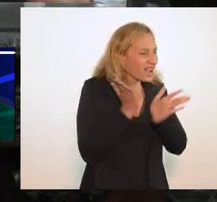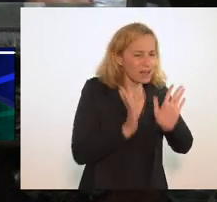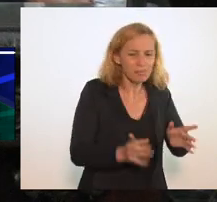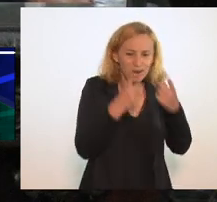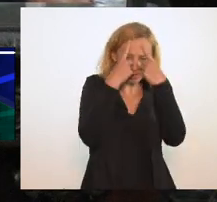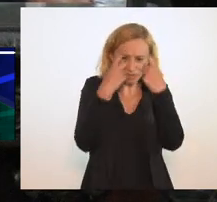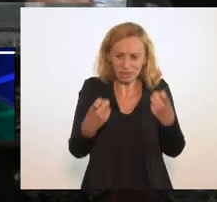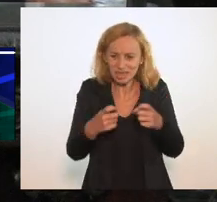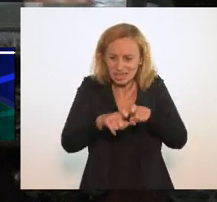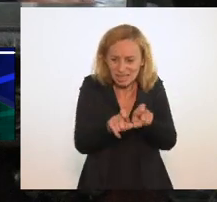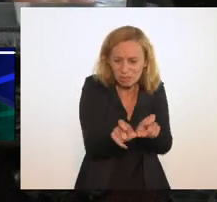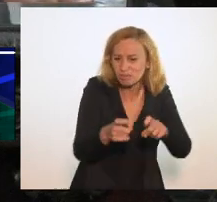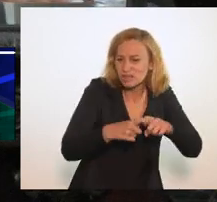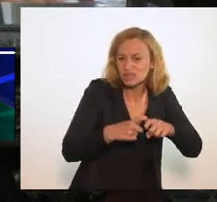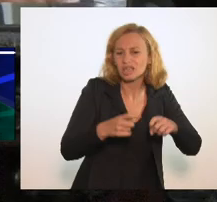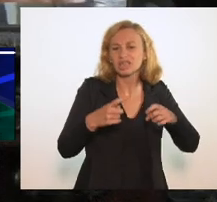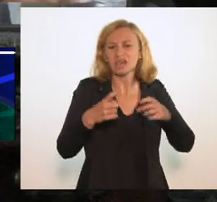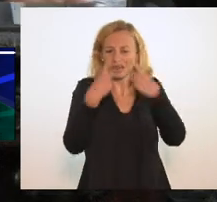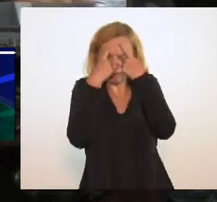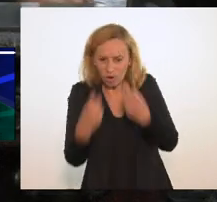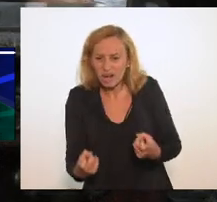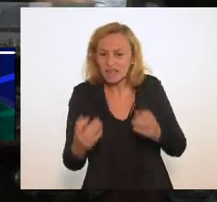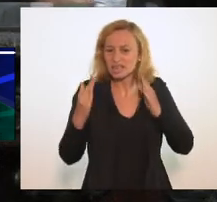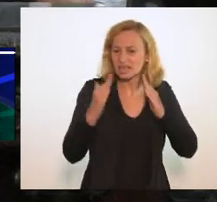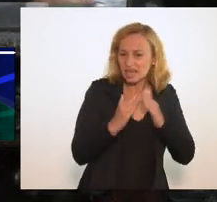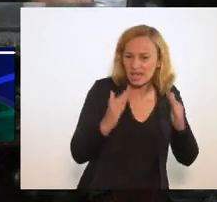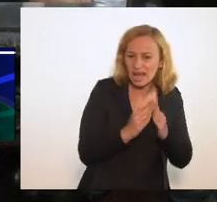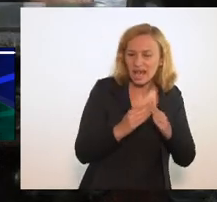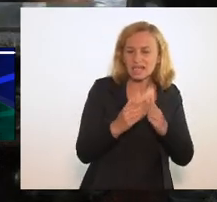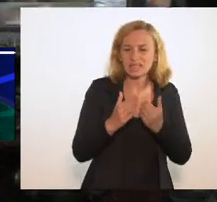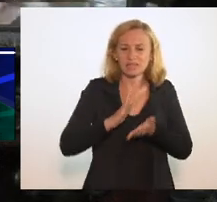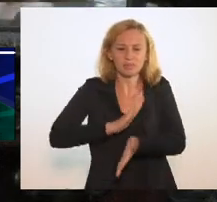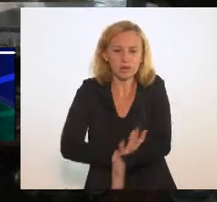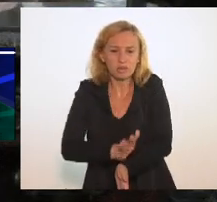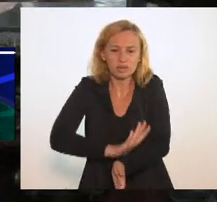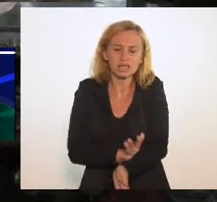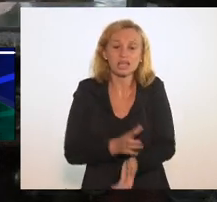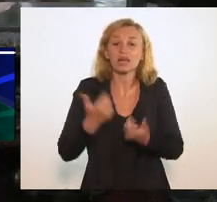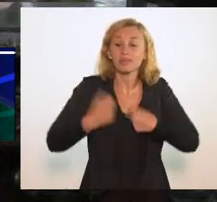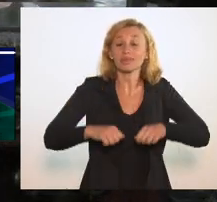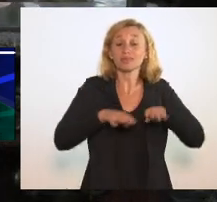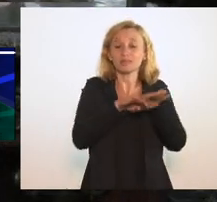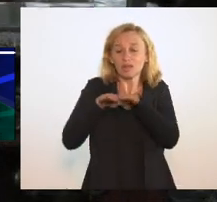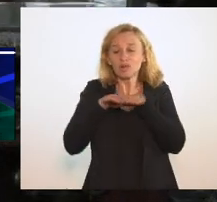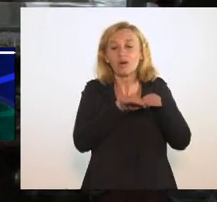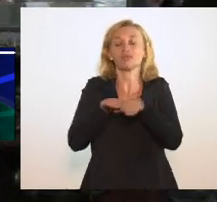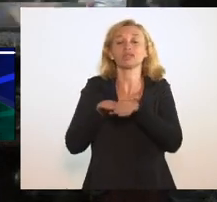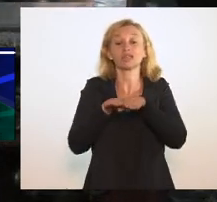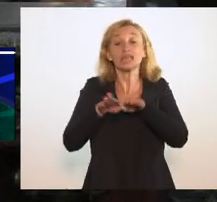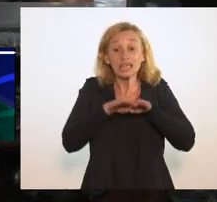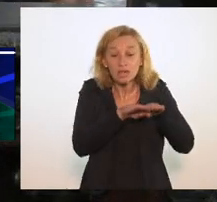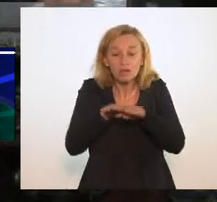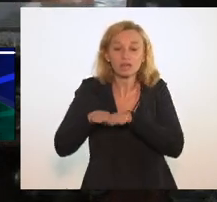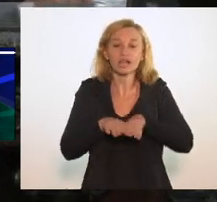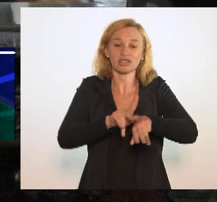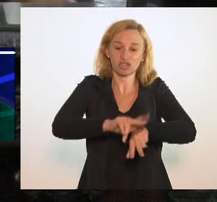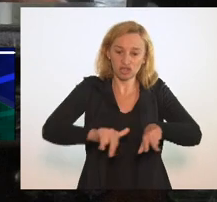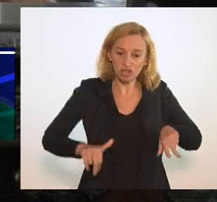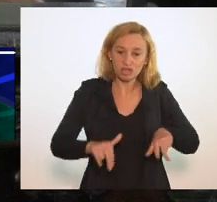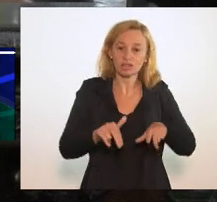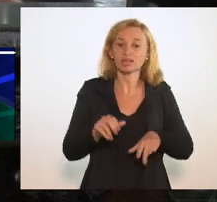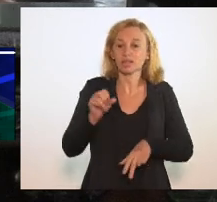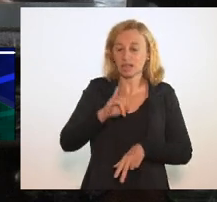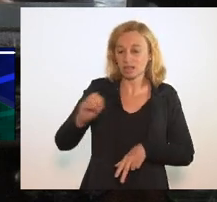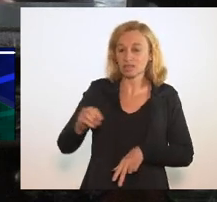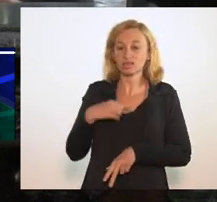violência obstétrica, a violência doméstica, a discriminação. Precisamos de igualdade, igualdade de gênero. E é isso